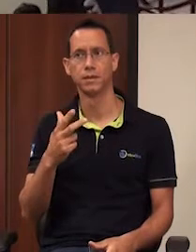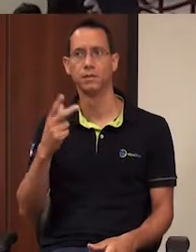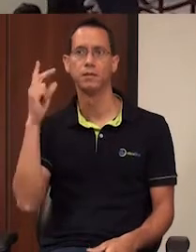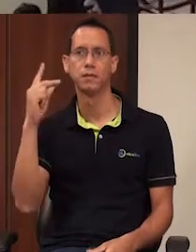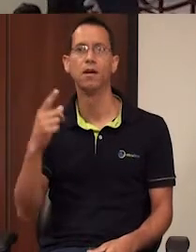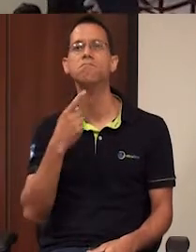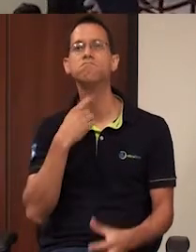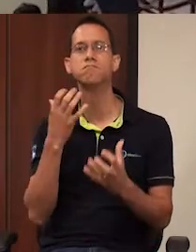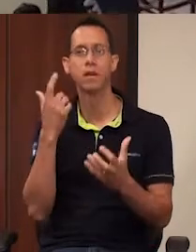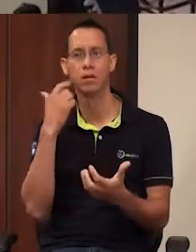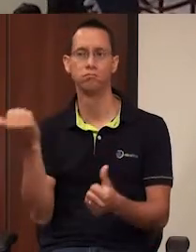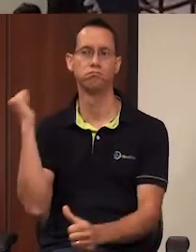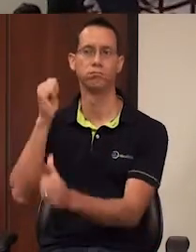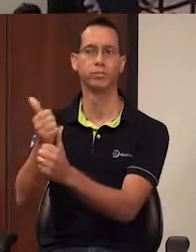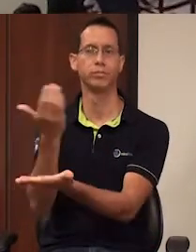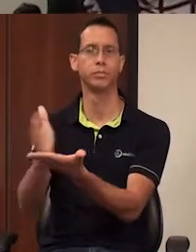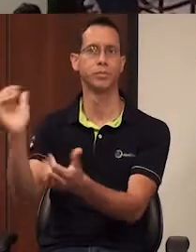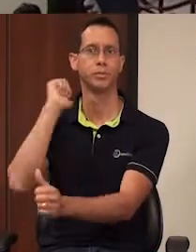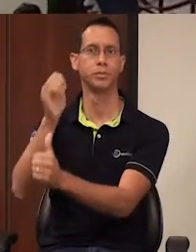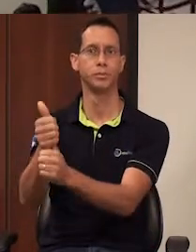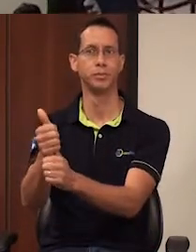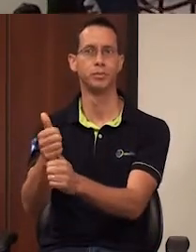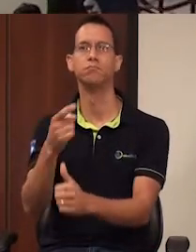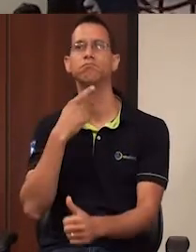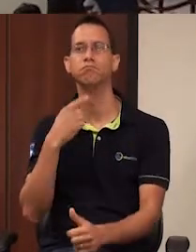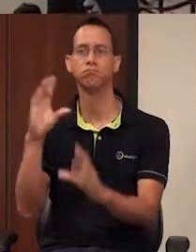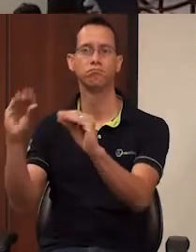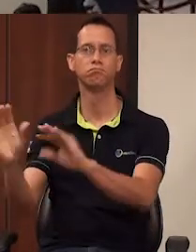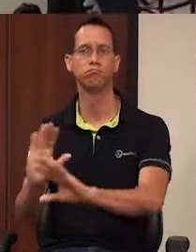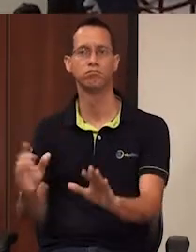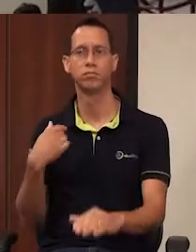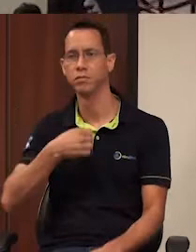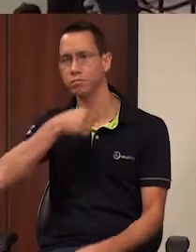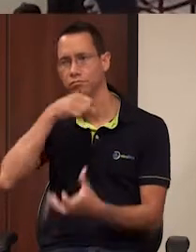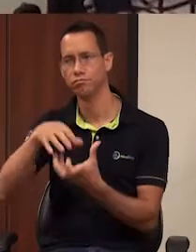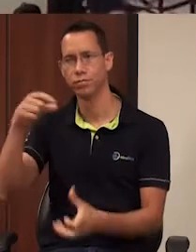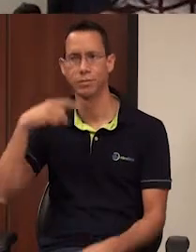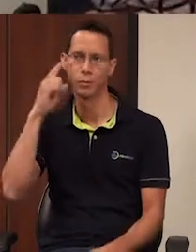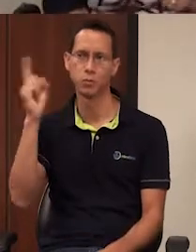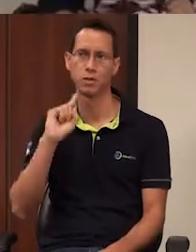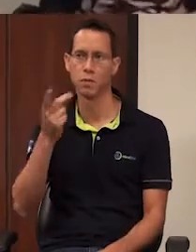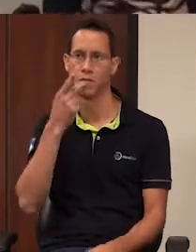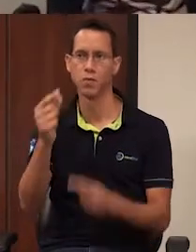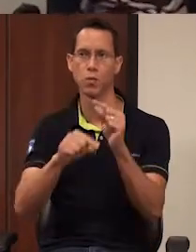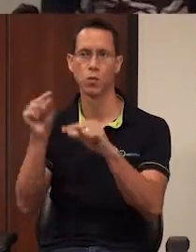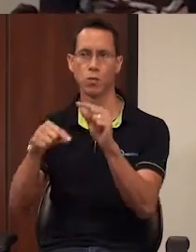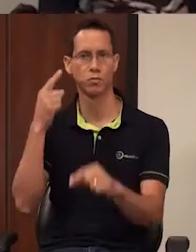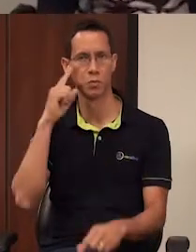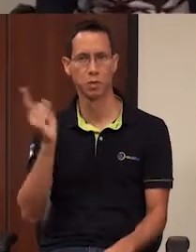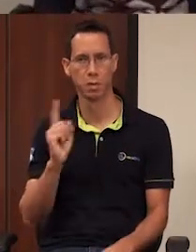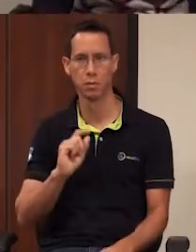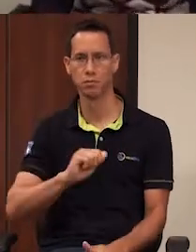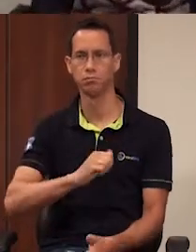vontade substituída, né, com essa ideia de que, ele já está mais velho mesmo, ele não sabe o que ele está falando, né?